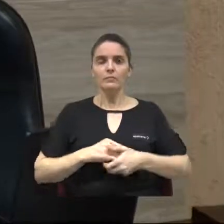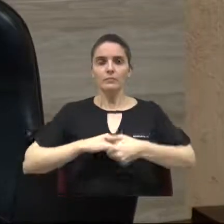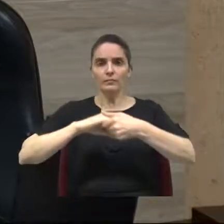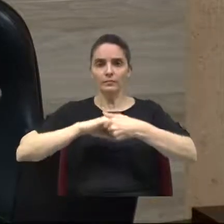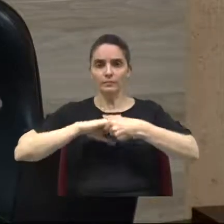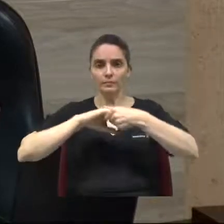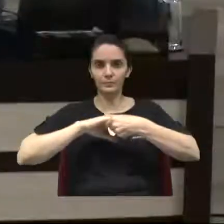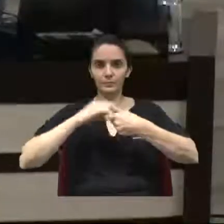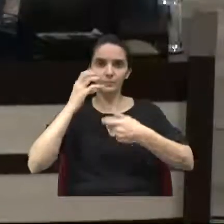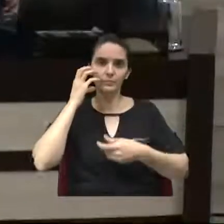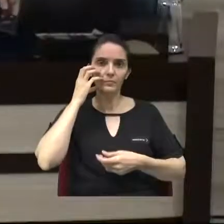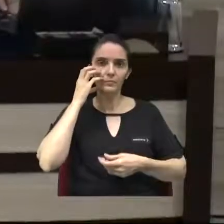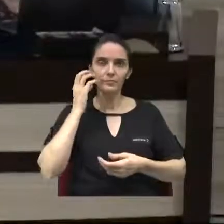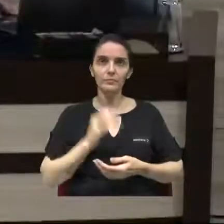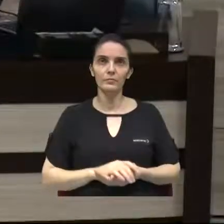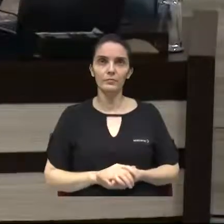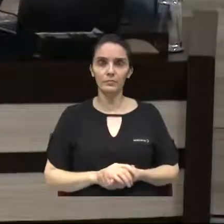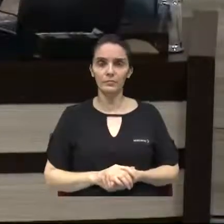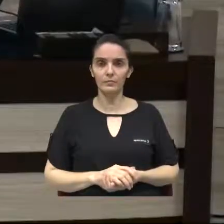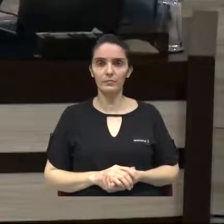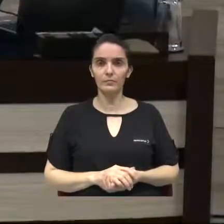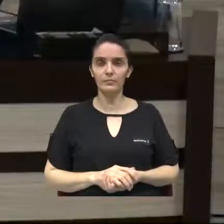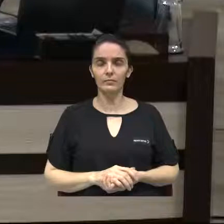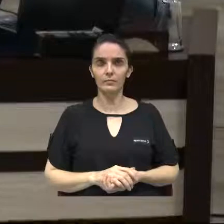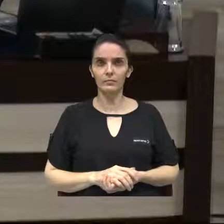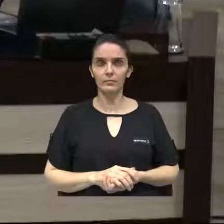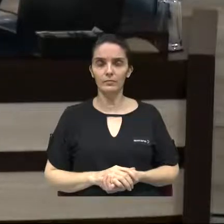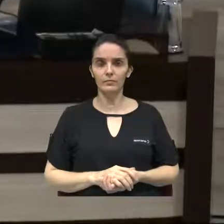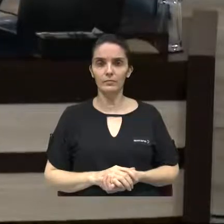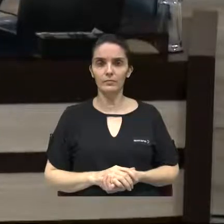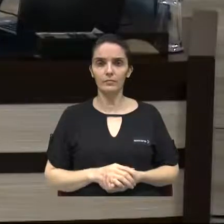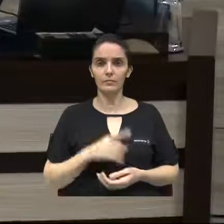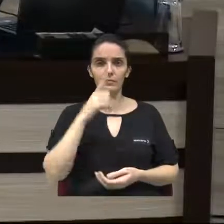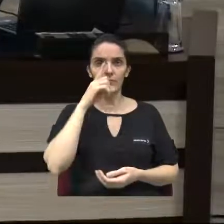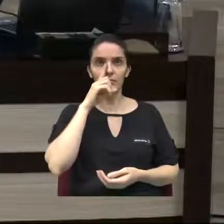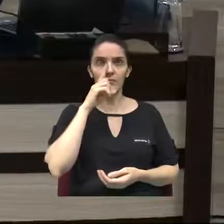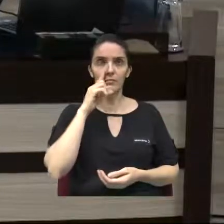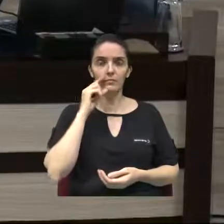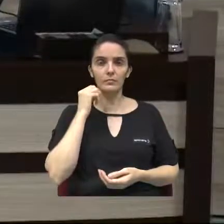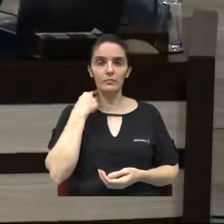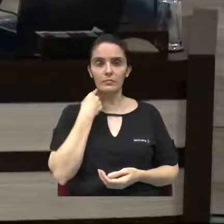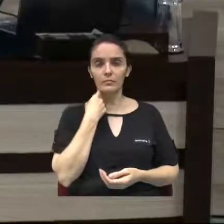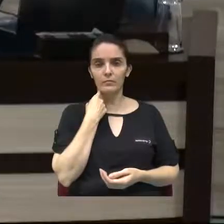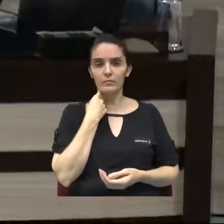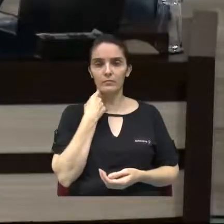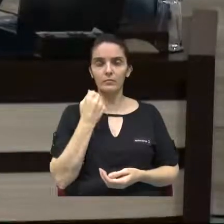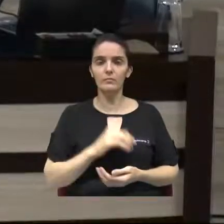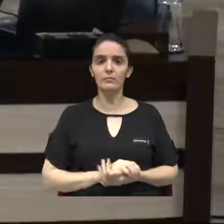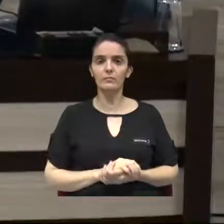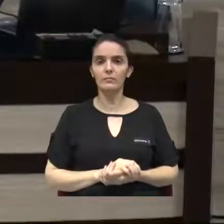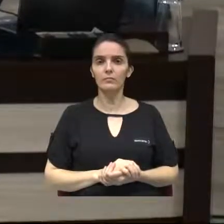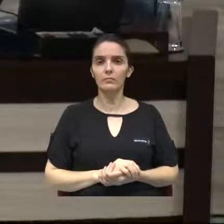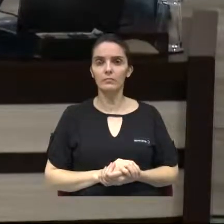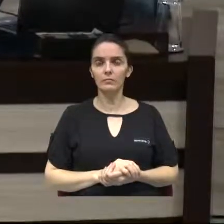Marcelo. Continue a discussão. Eu desejo, senhor presidente. Eu Com a palavra, também vereador Newton Santos.